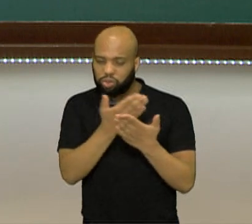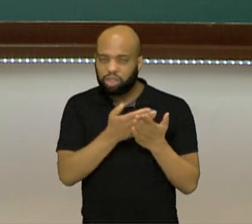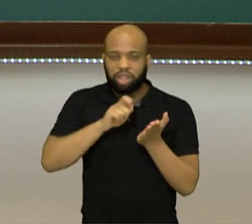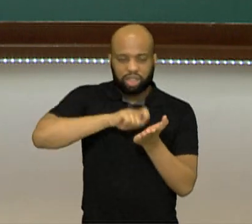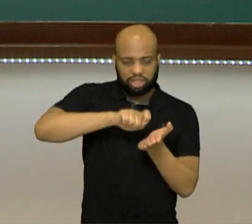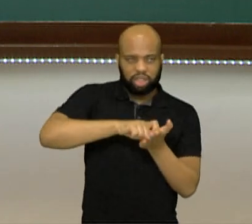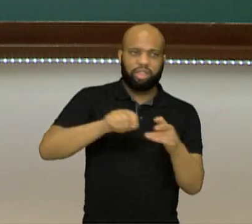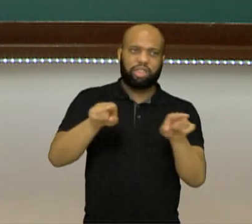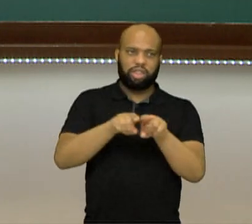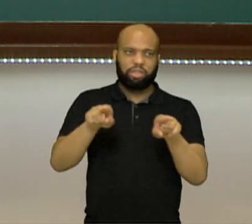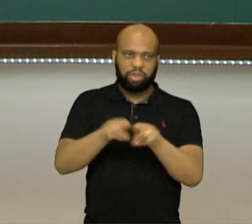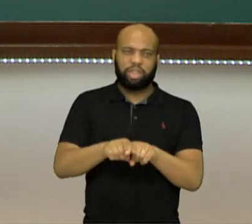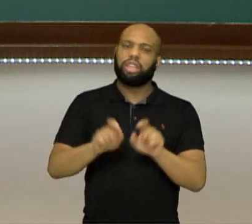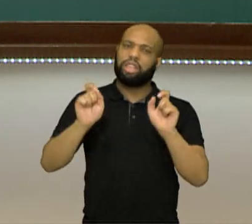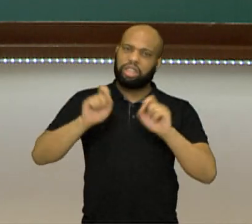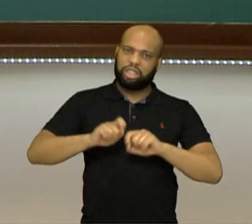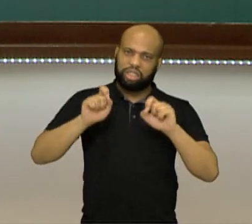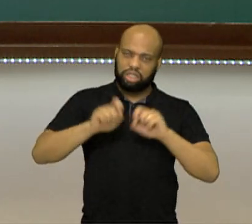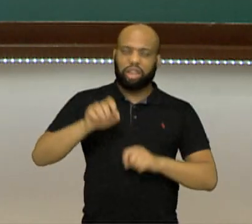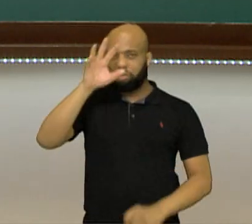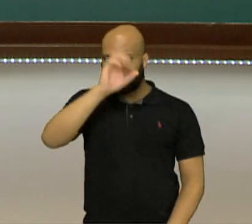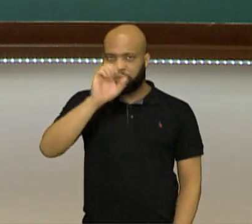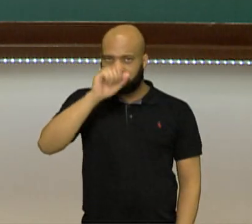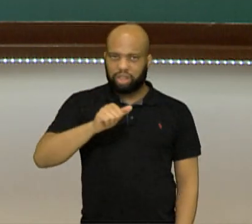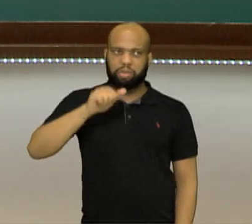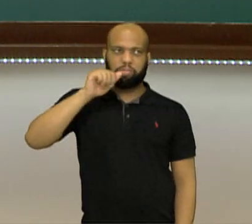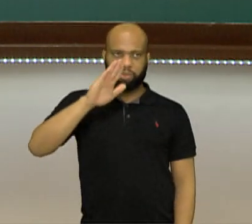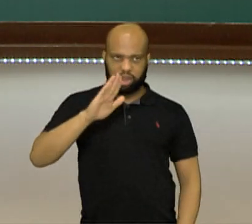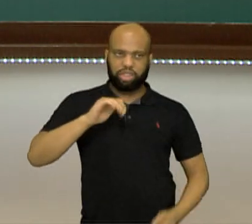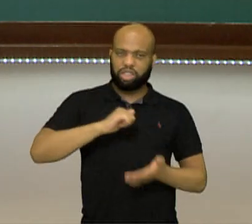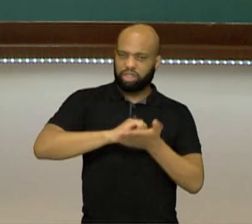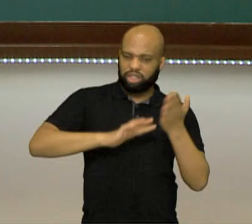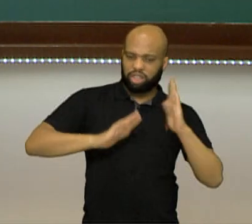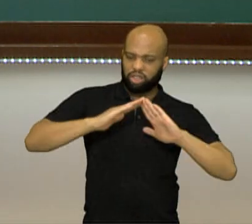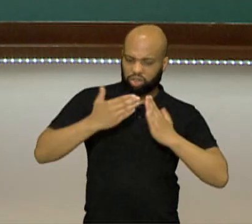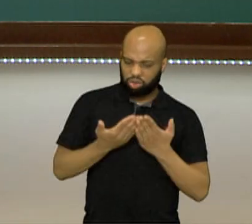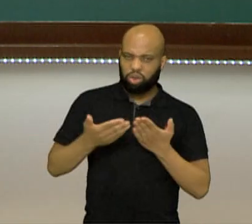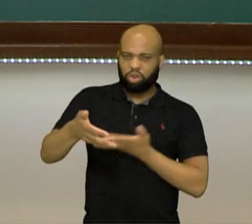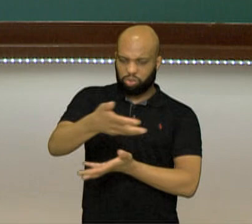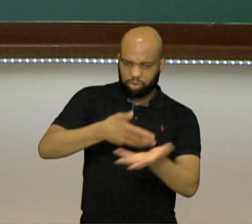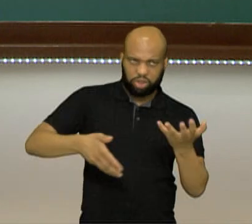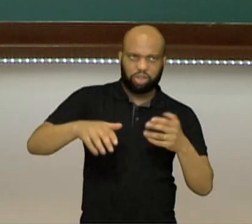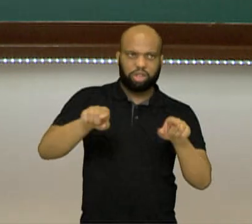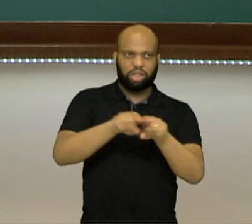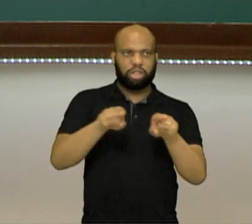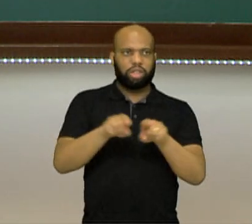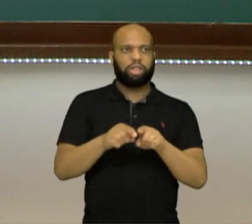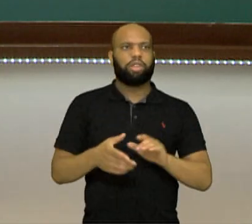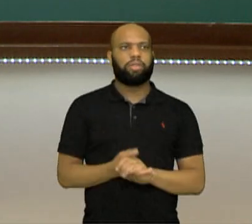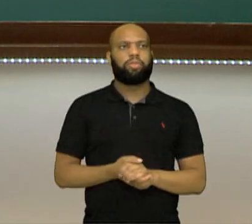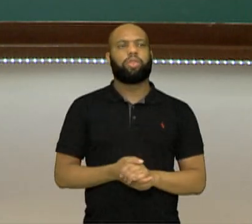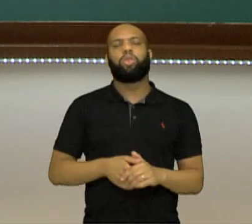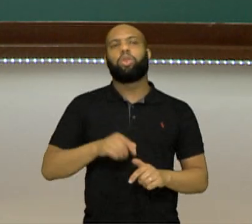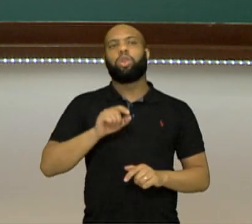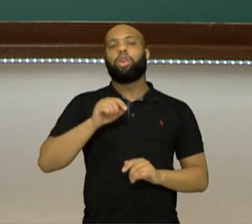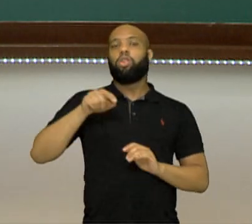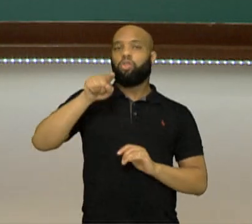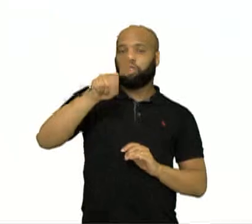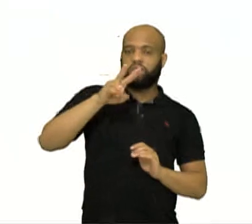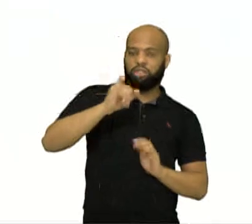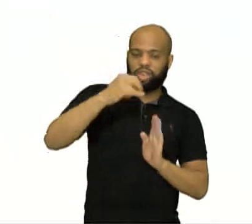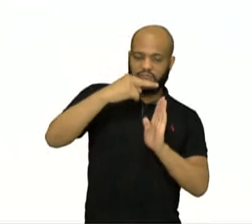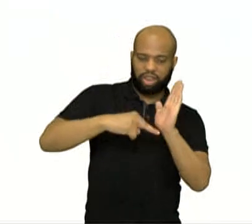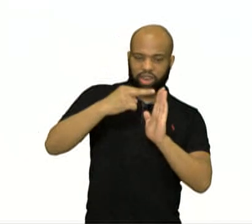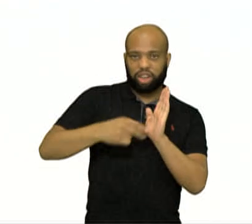Escreva lá. Vai lá, entre em uma atividade escolar, compartilhe. Então veja lá, releia o